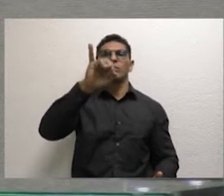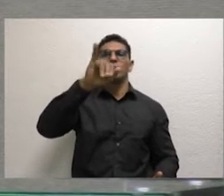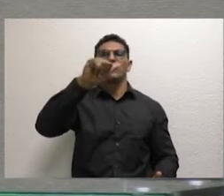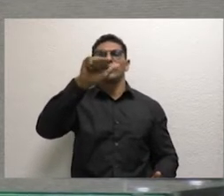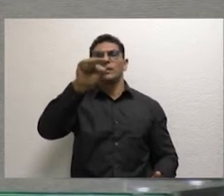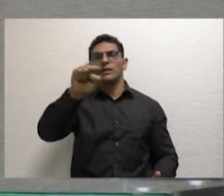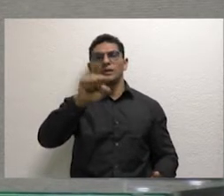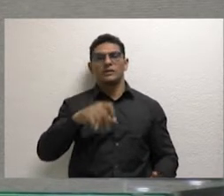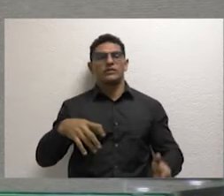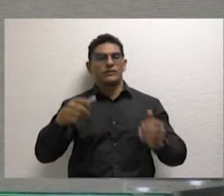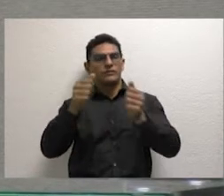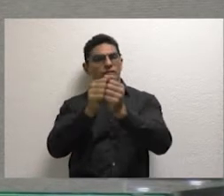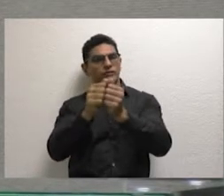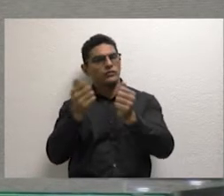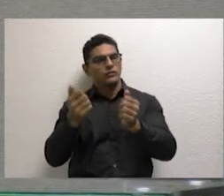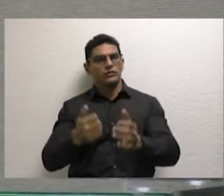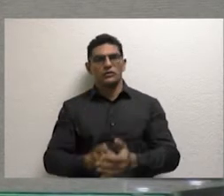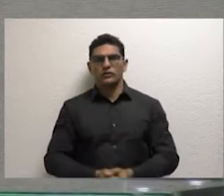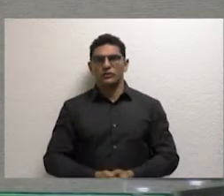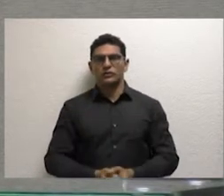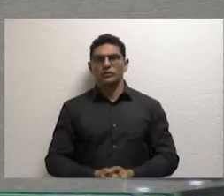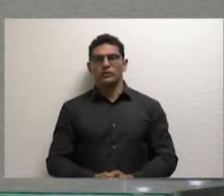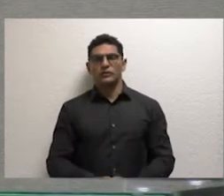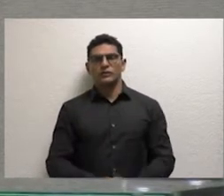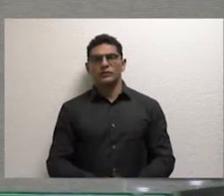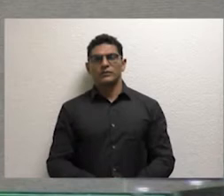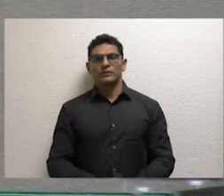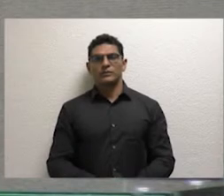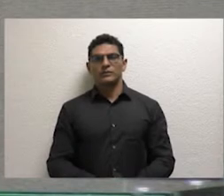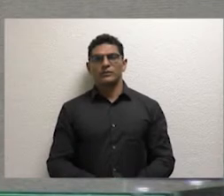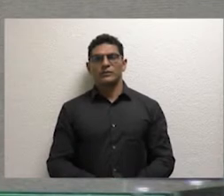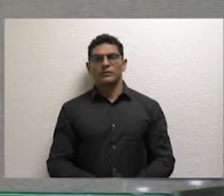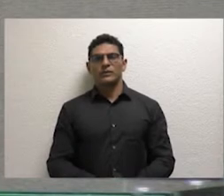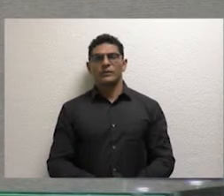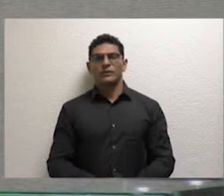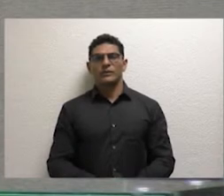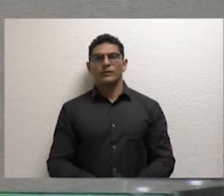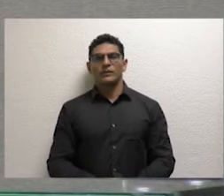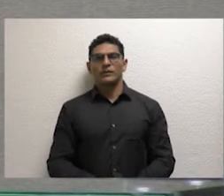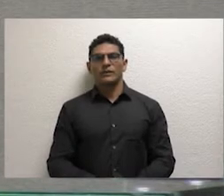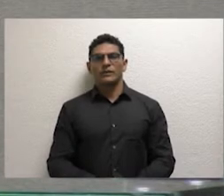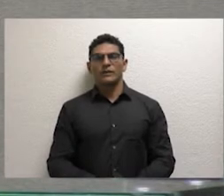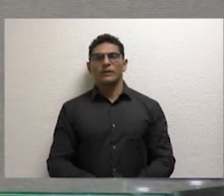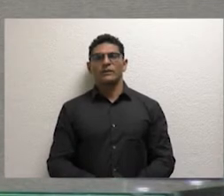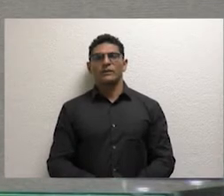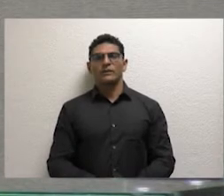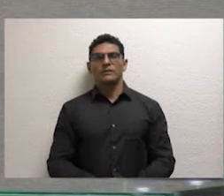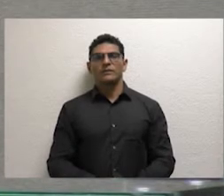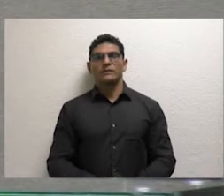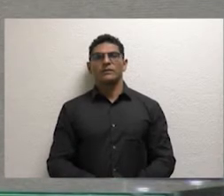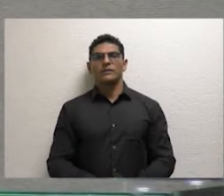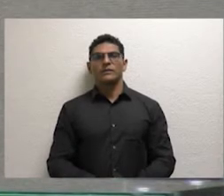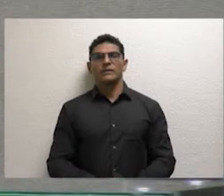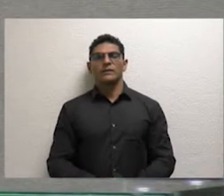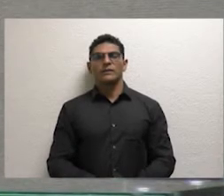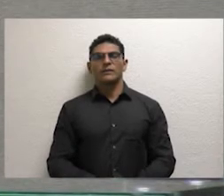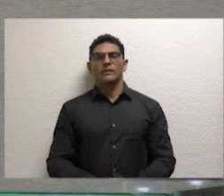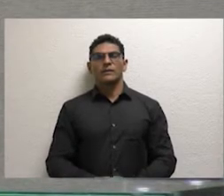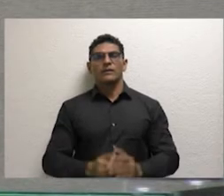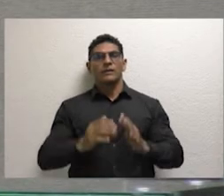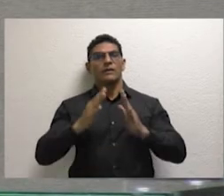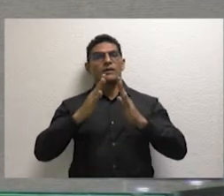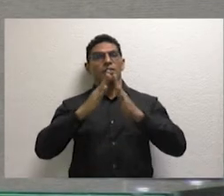estiveram inaugurando o complexo de saúde da Zona